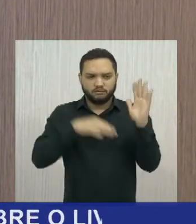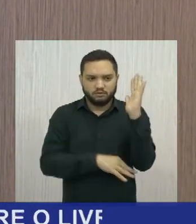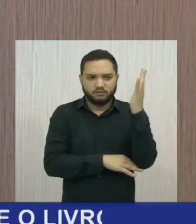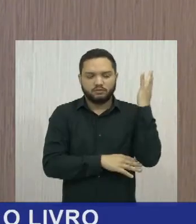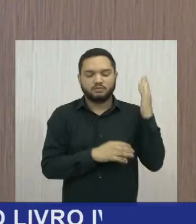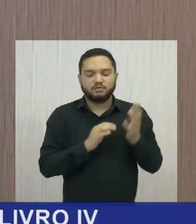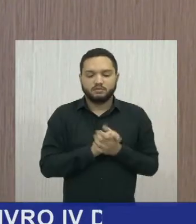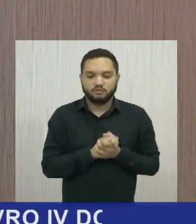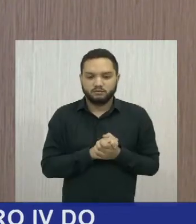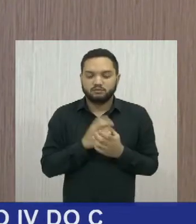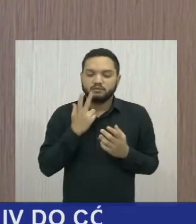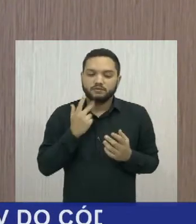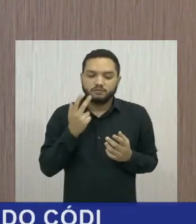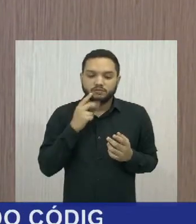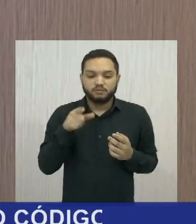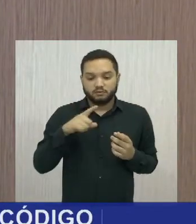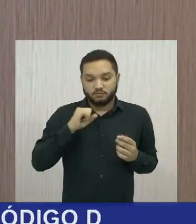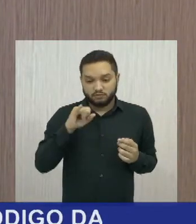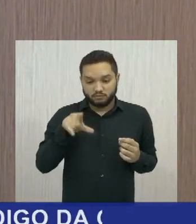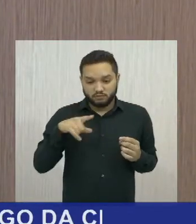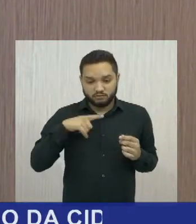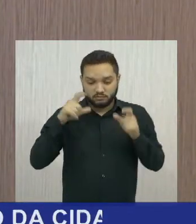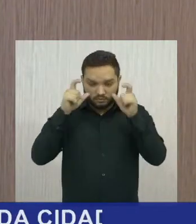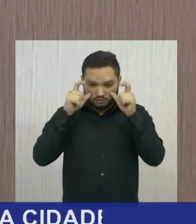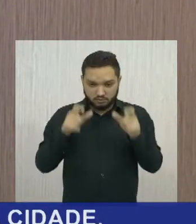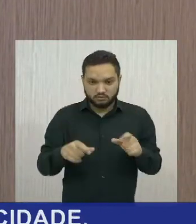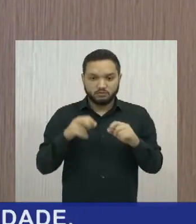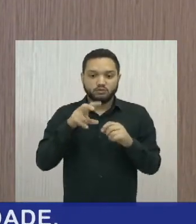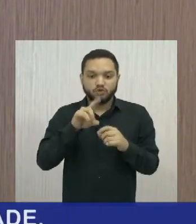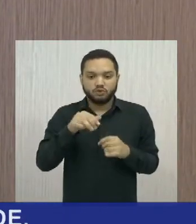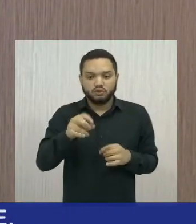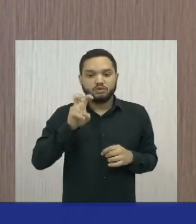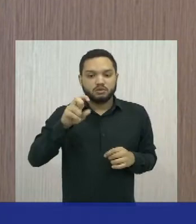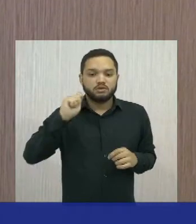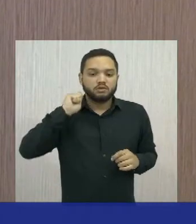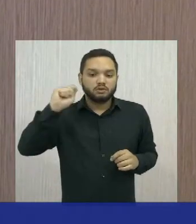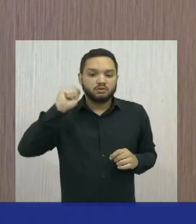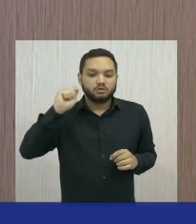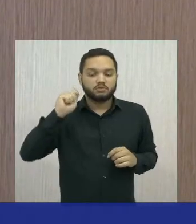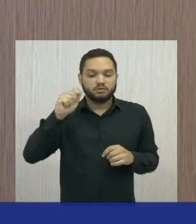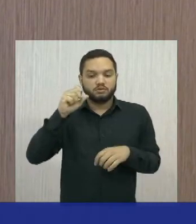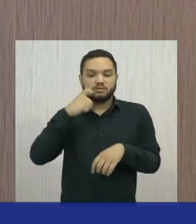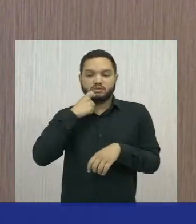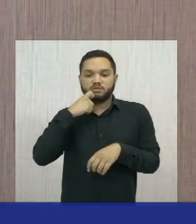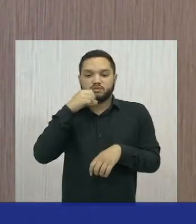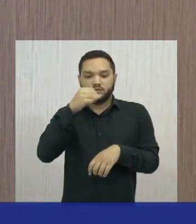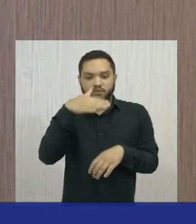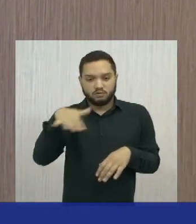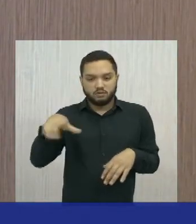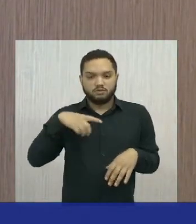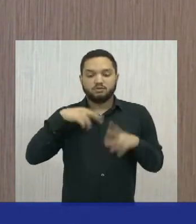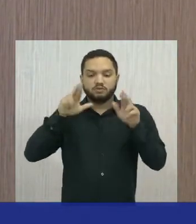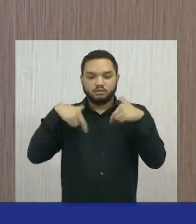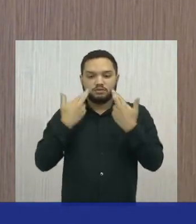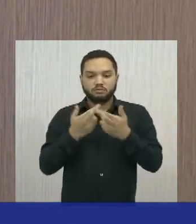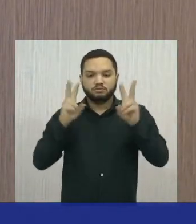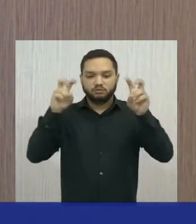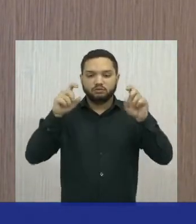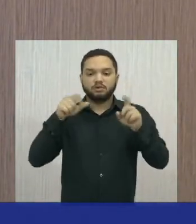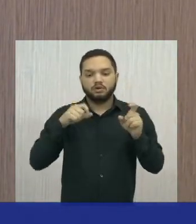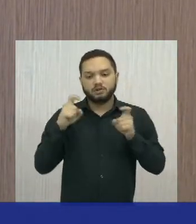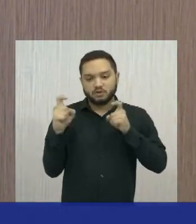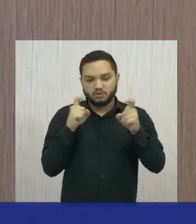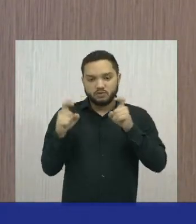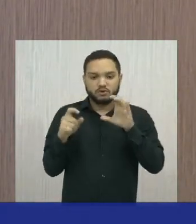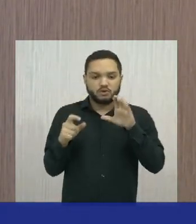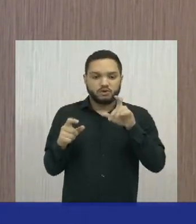Fortaleza. Então, se você tiver interesse, no dia 5 de abril, sexta-feira, às 9h30, uma reunião temática para discutir o